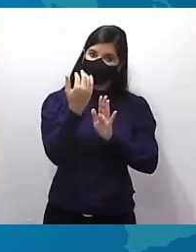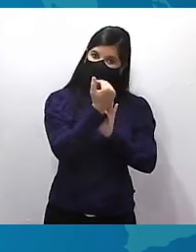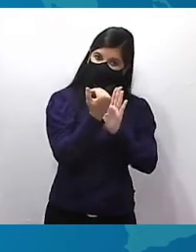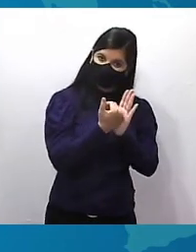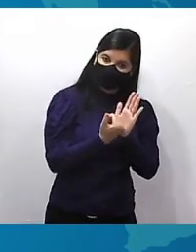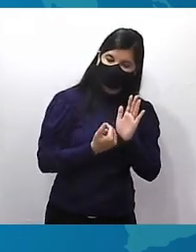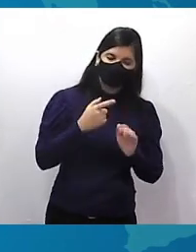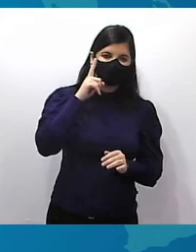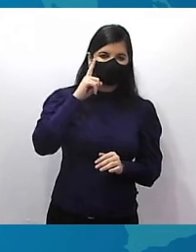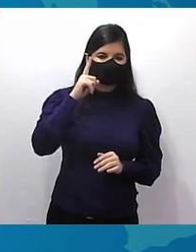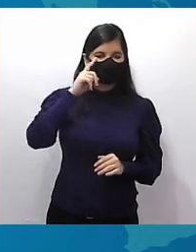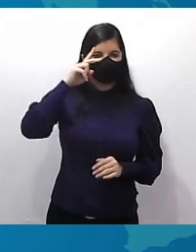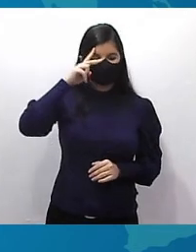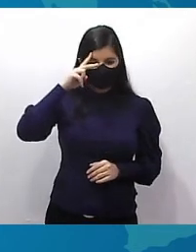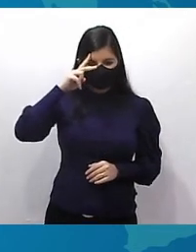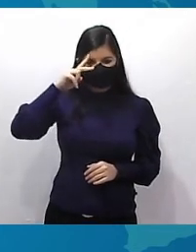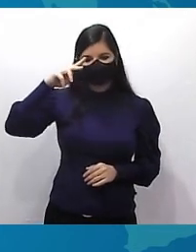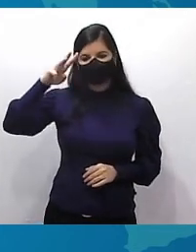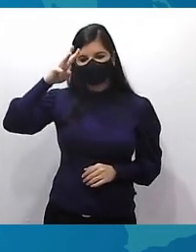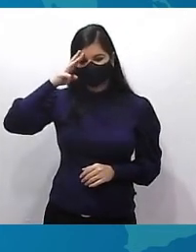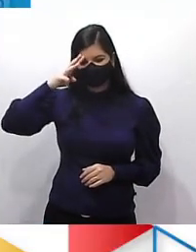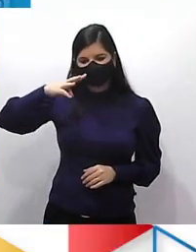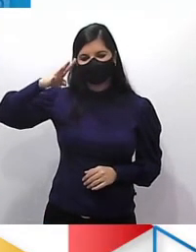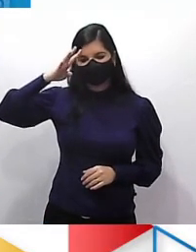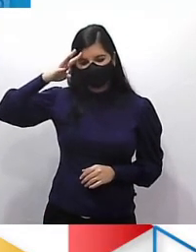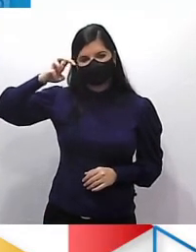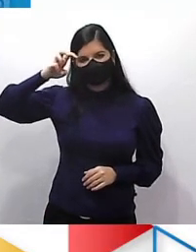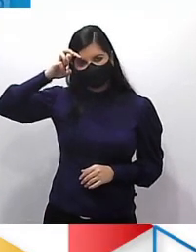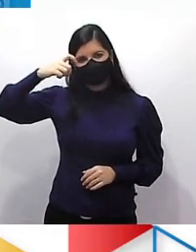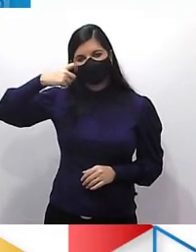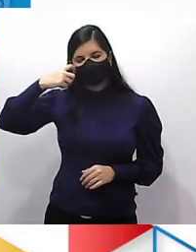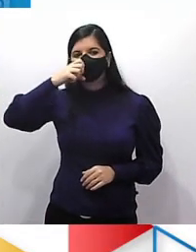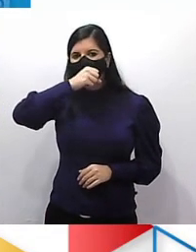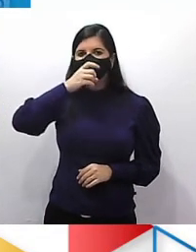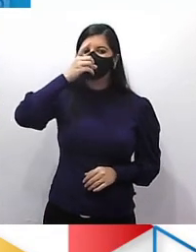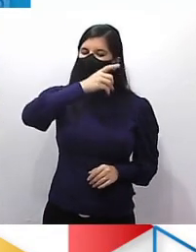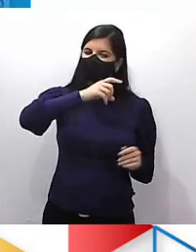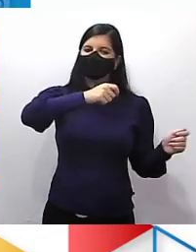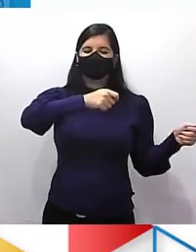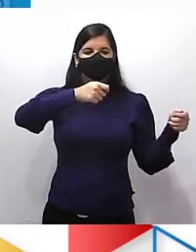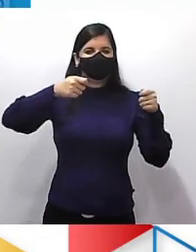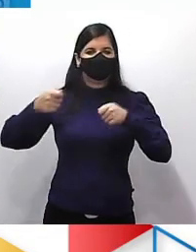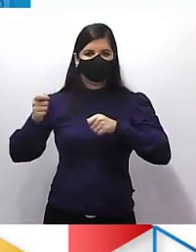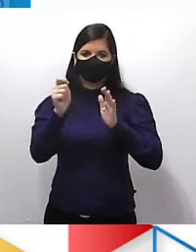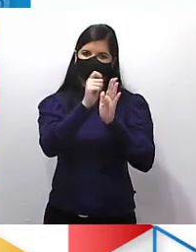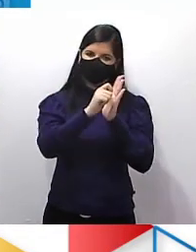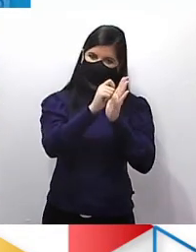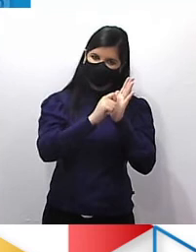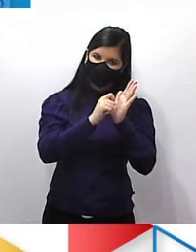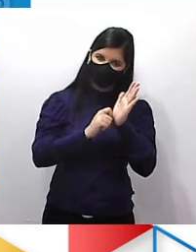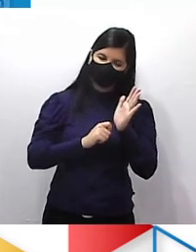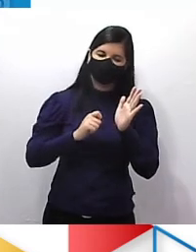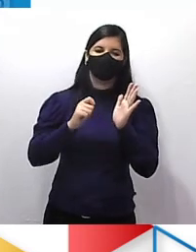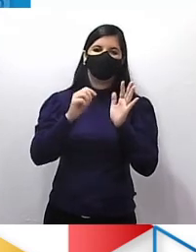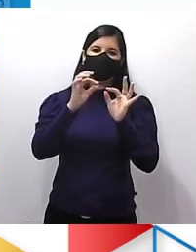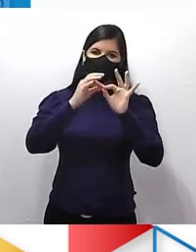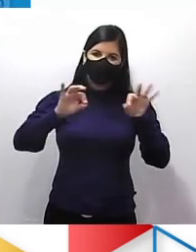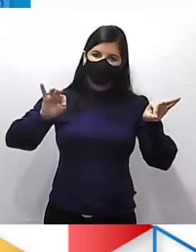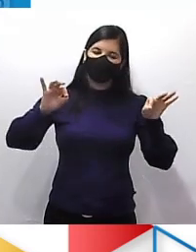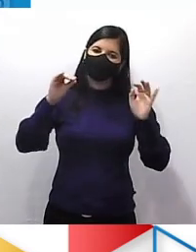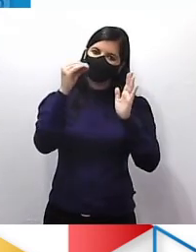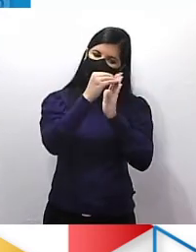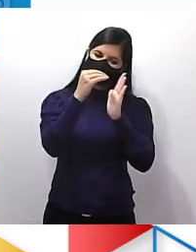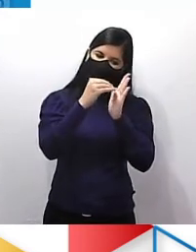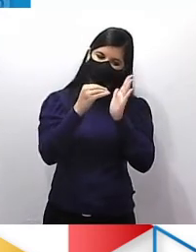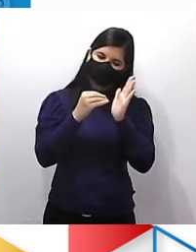dias. Então, de segunda a domingo ou de domingo a domingo, você pode escrever pequenas sentenças